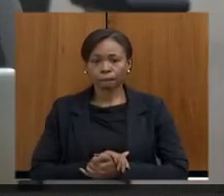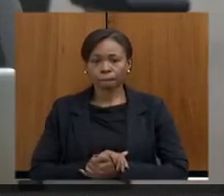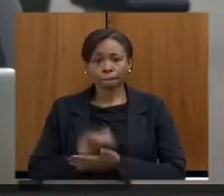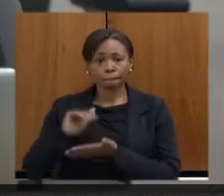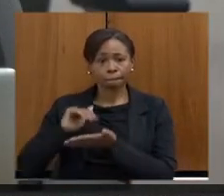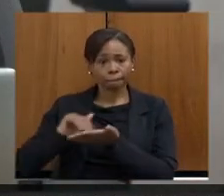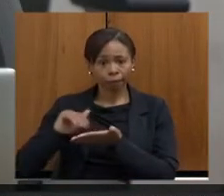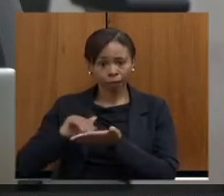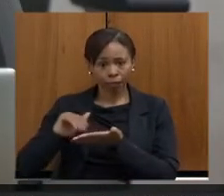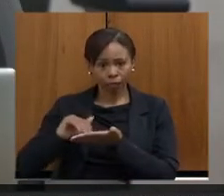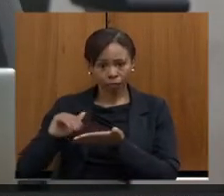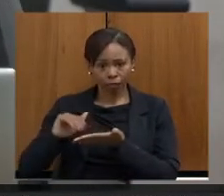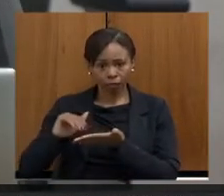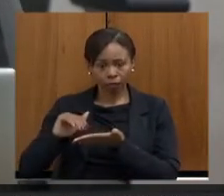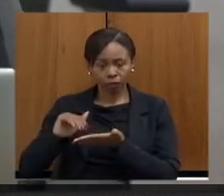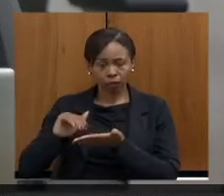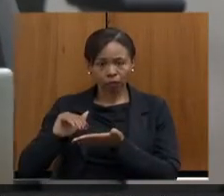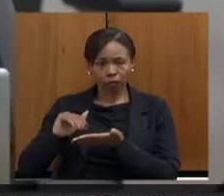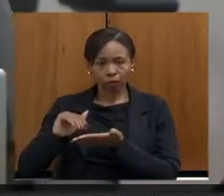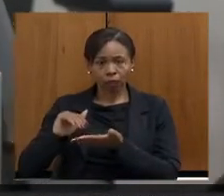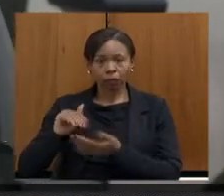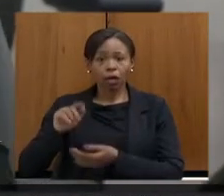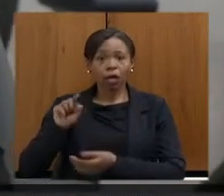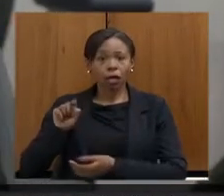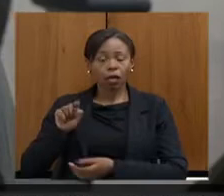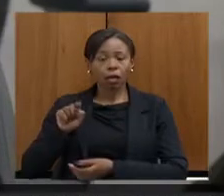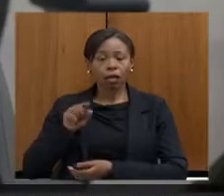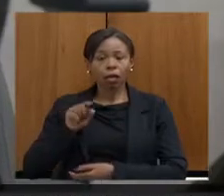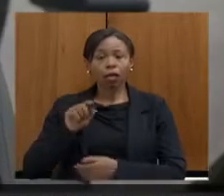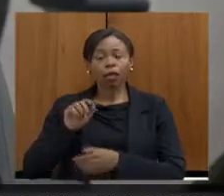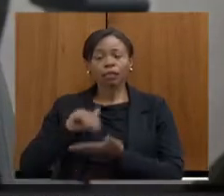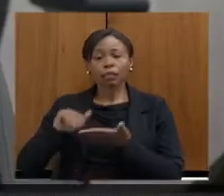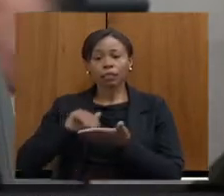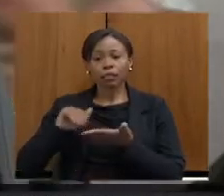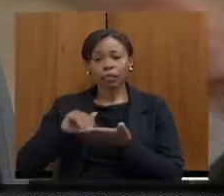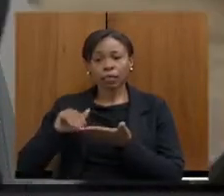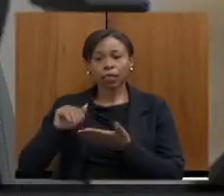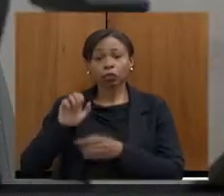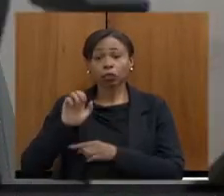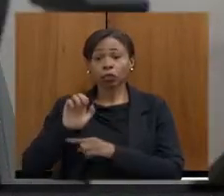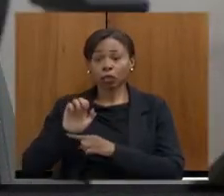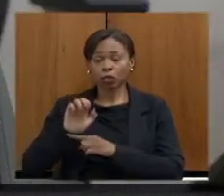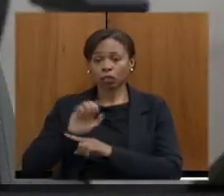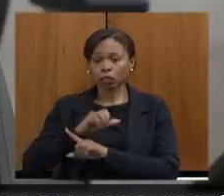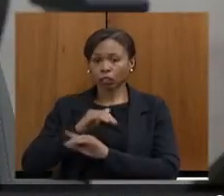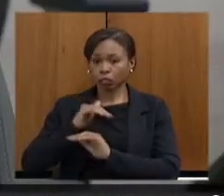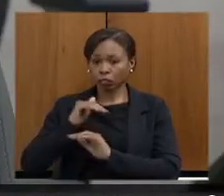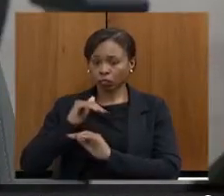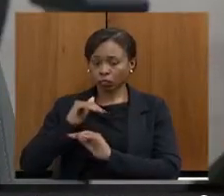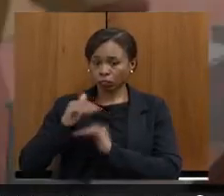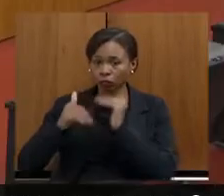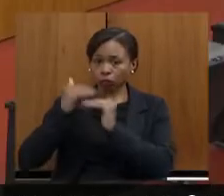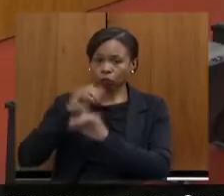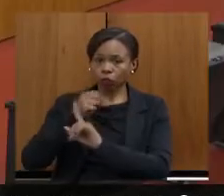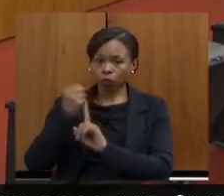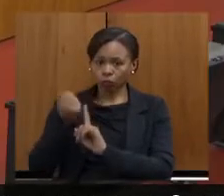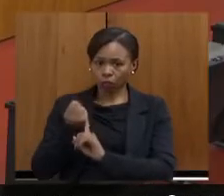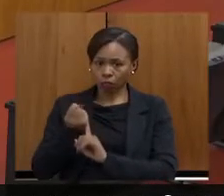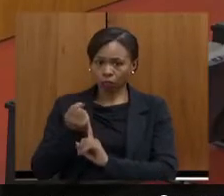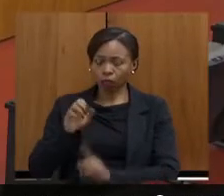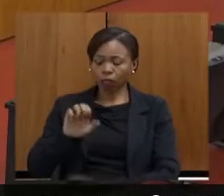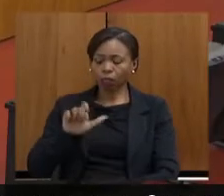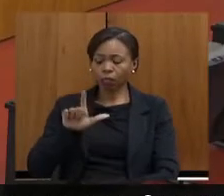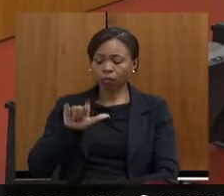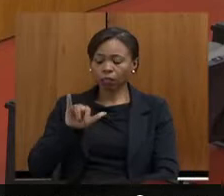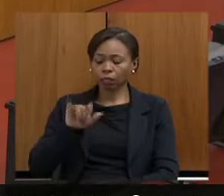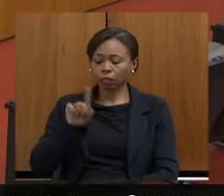secretária, primeiro, a secretária de Estado de Desenvolvimento Social, excelentíssima senhora Elizabeth Jucá e Melo